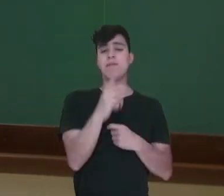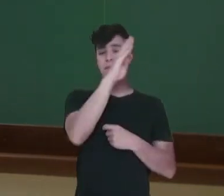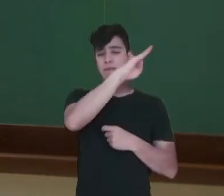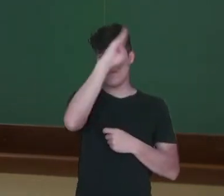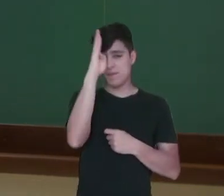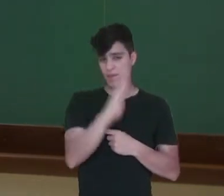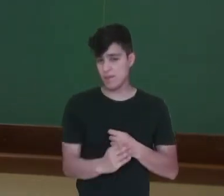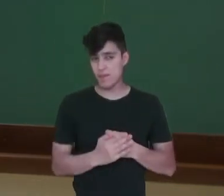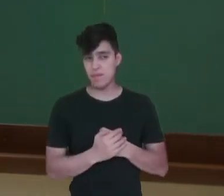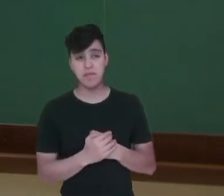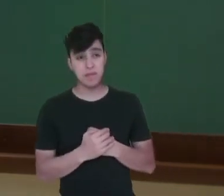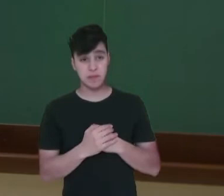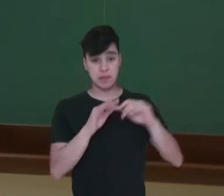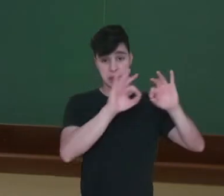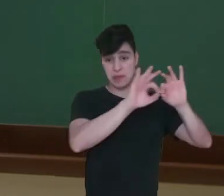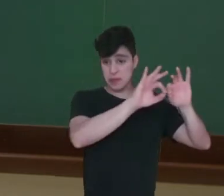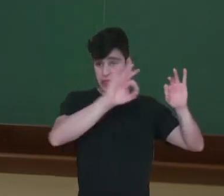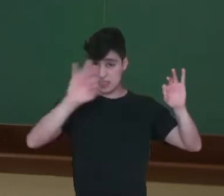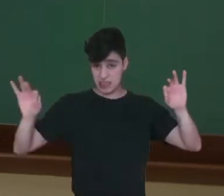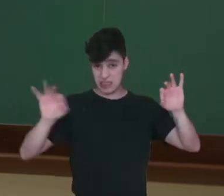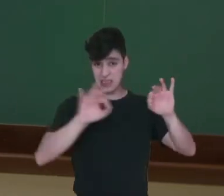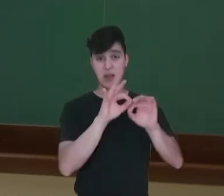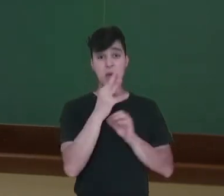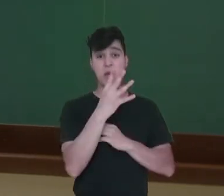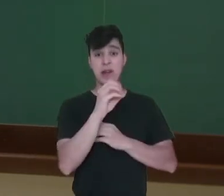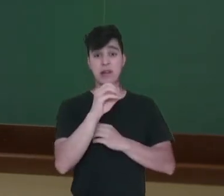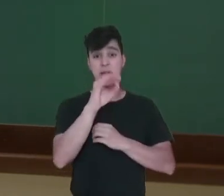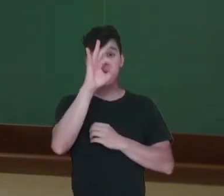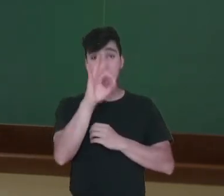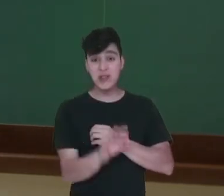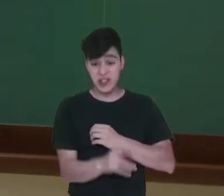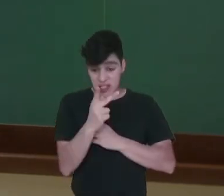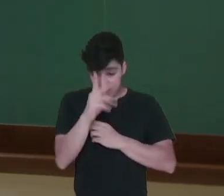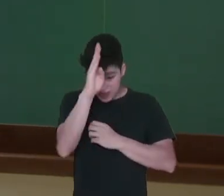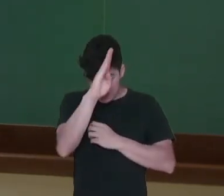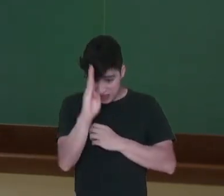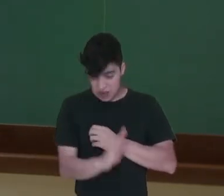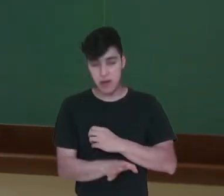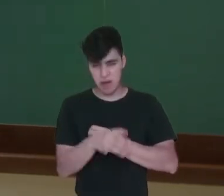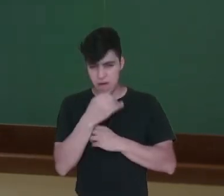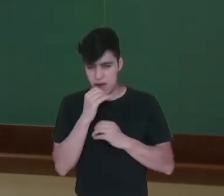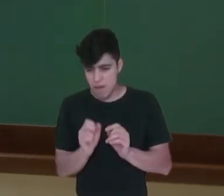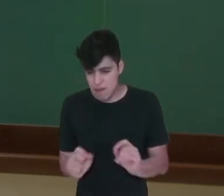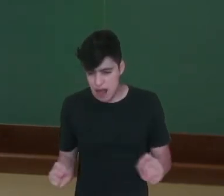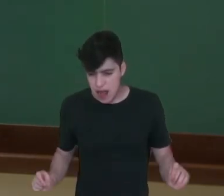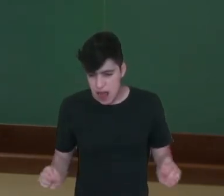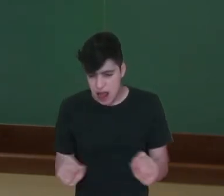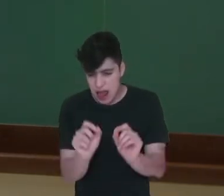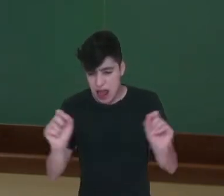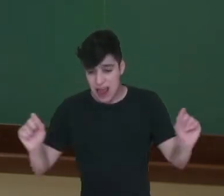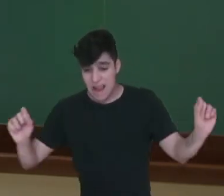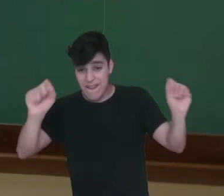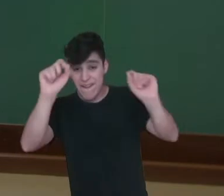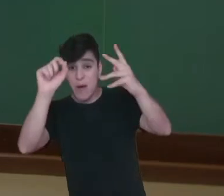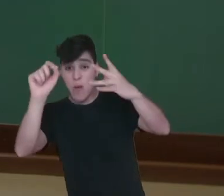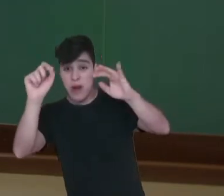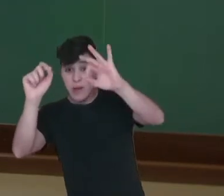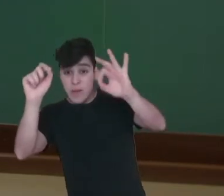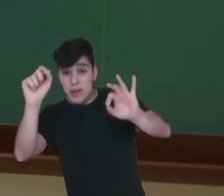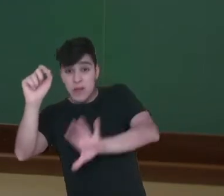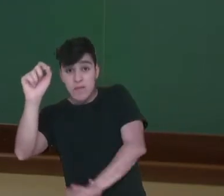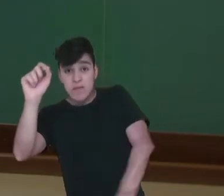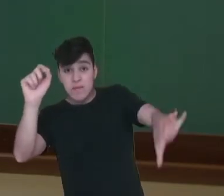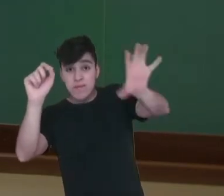ali quase 40% do território brasileiro. Então, boa parte do Brasil é ocupada ou